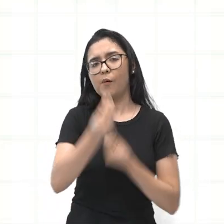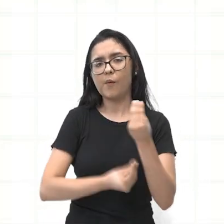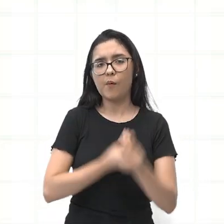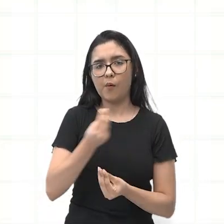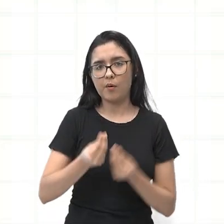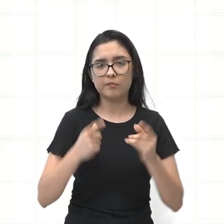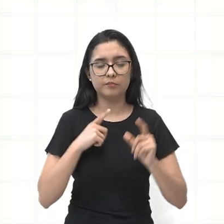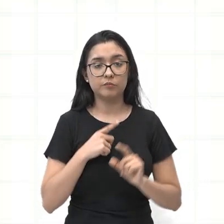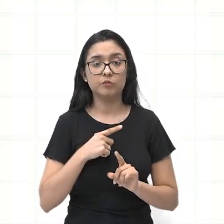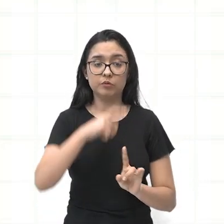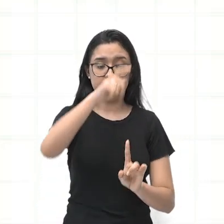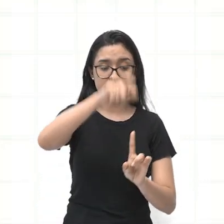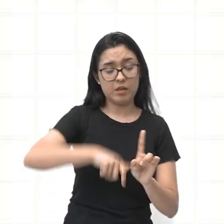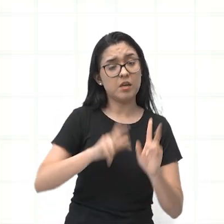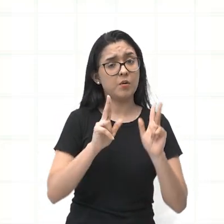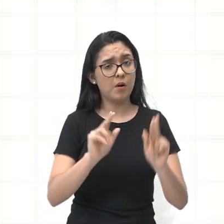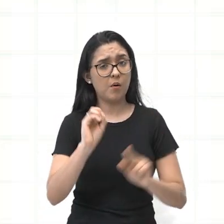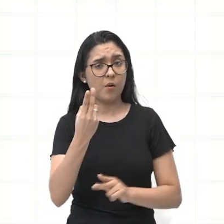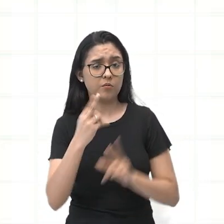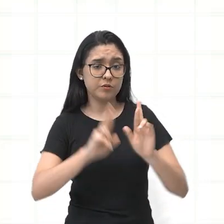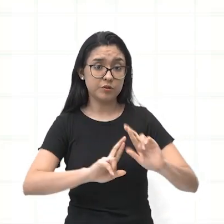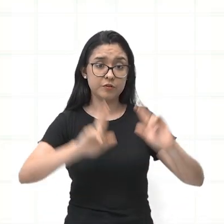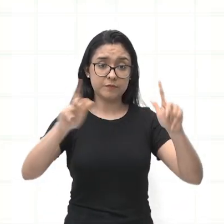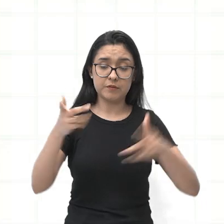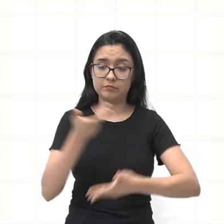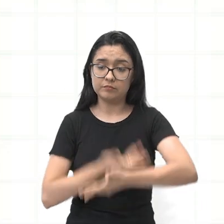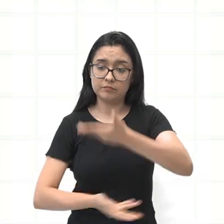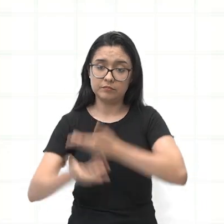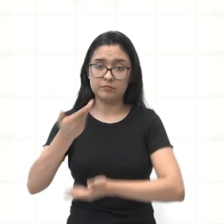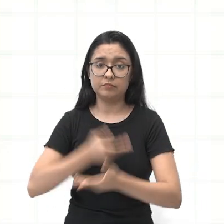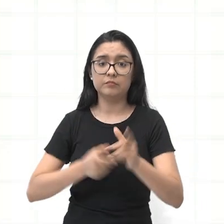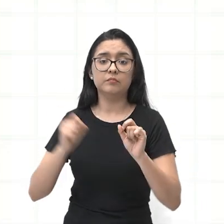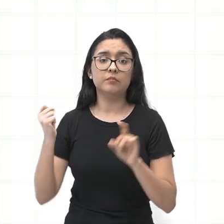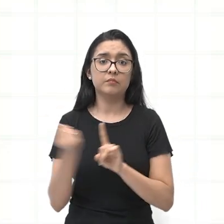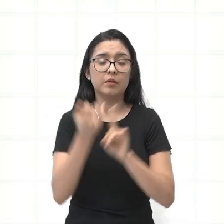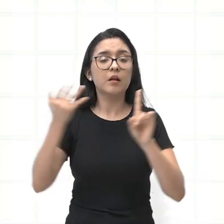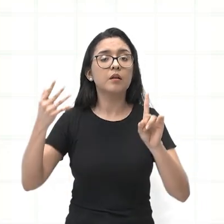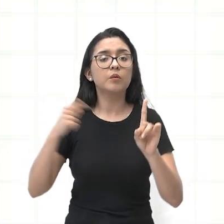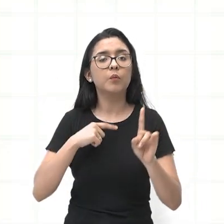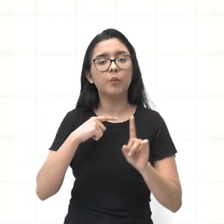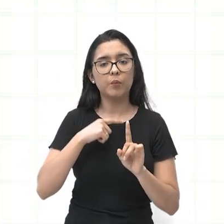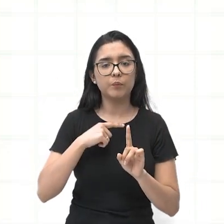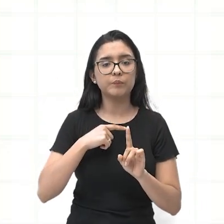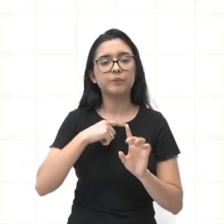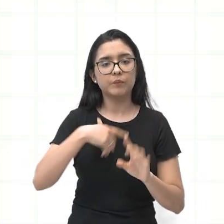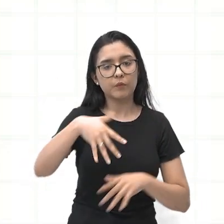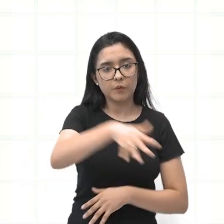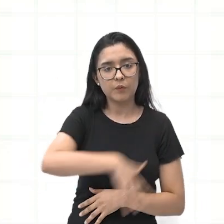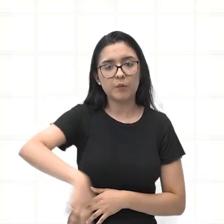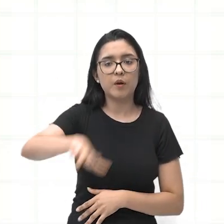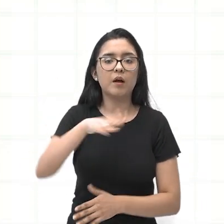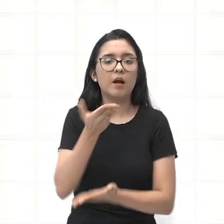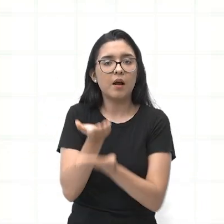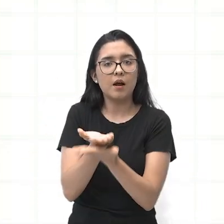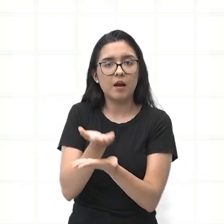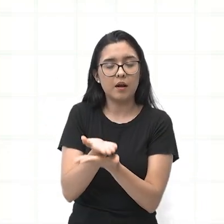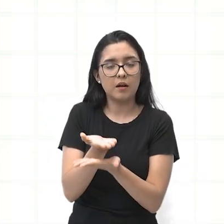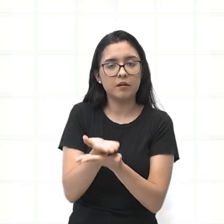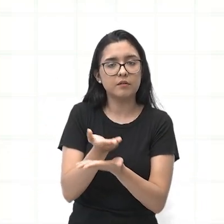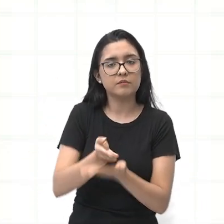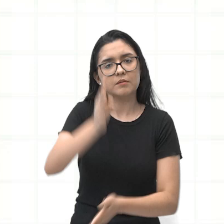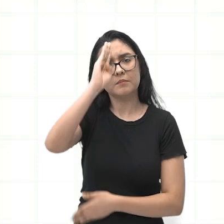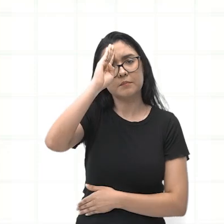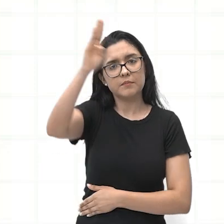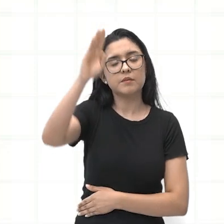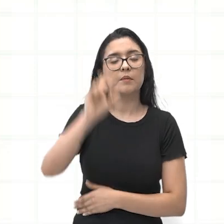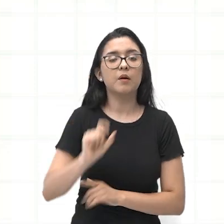indivíduos, iguais ou não, interagem e causam impacto em determinado ecossistema é um campo de estudo